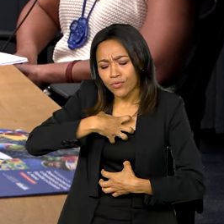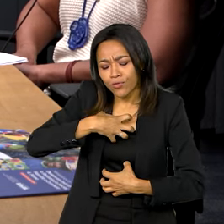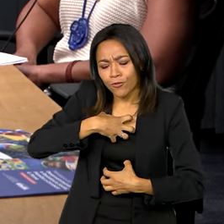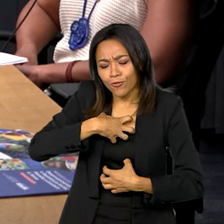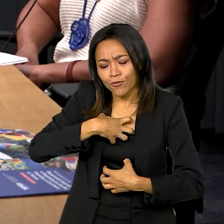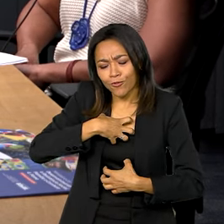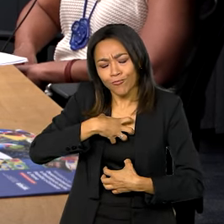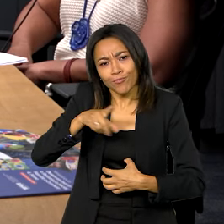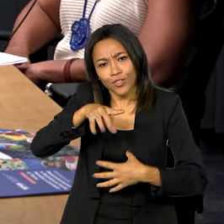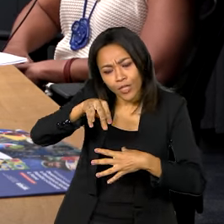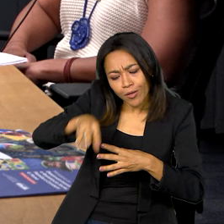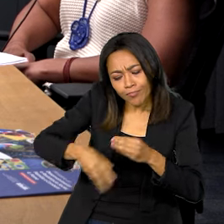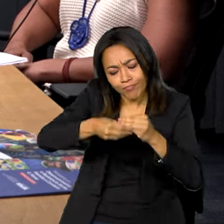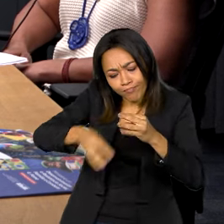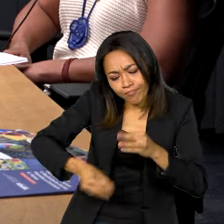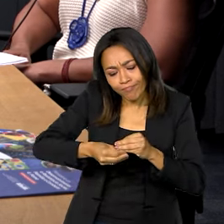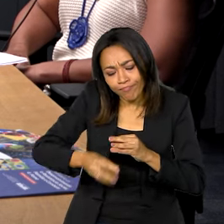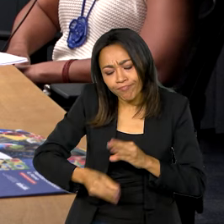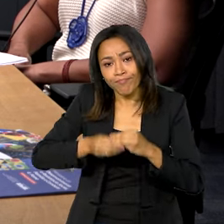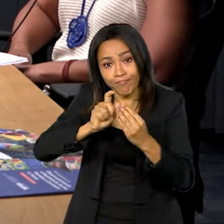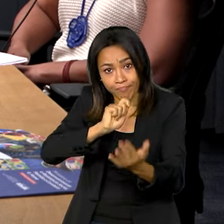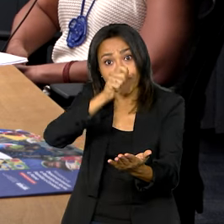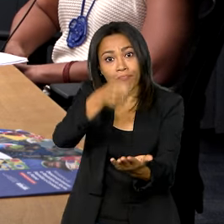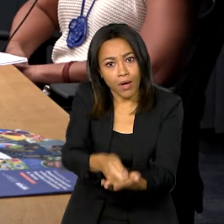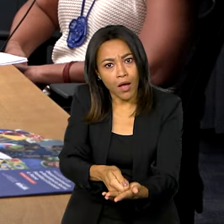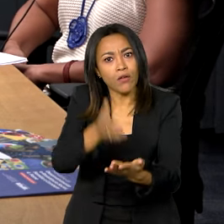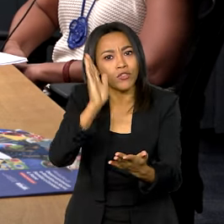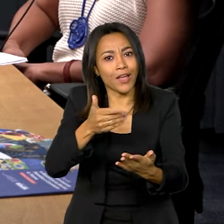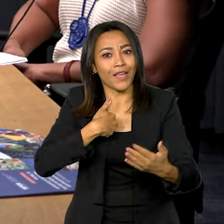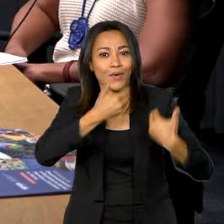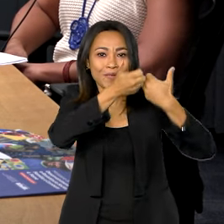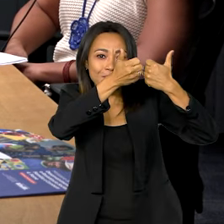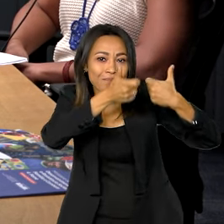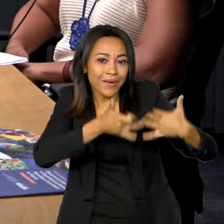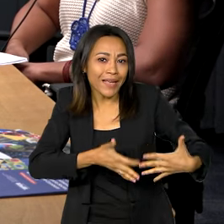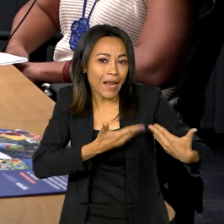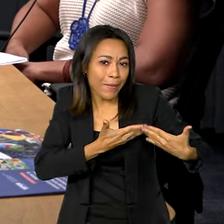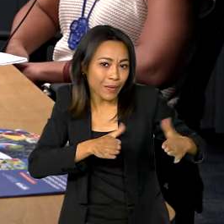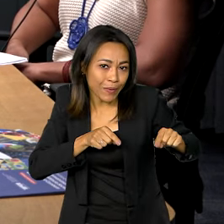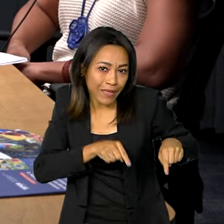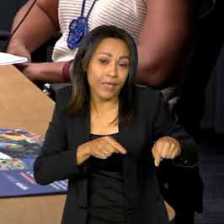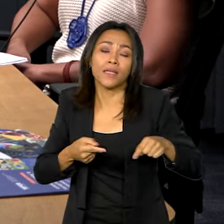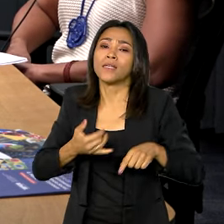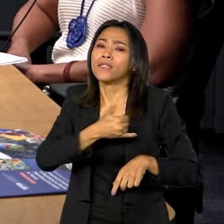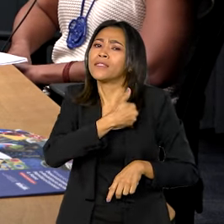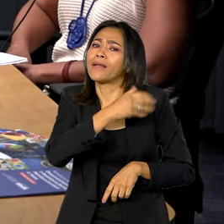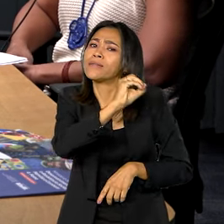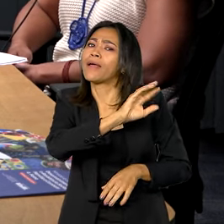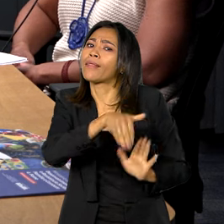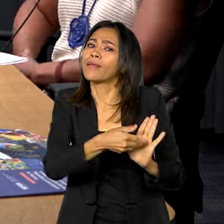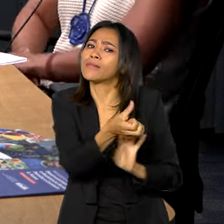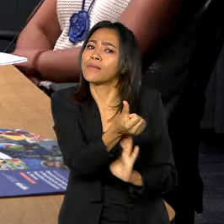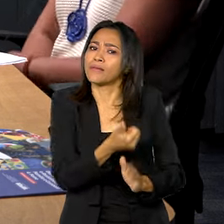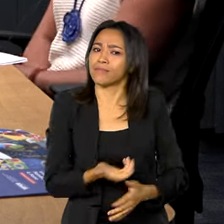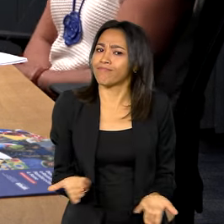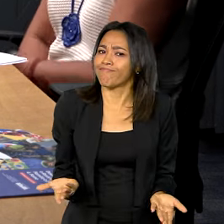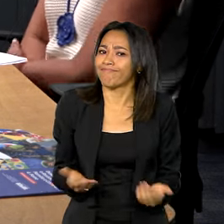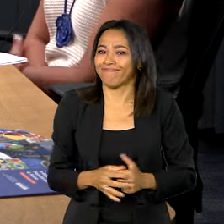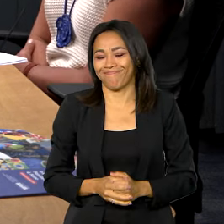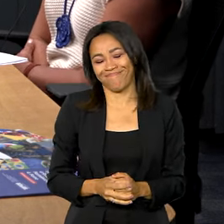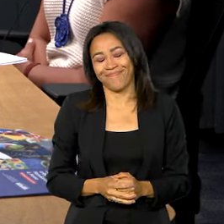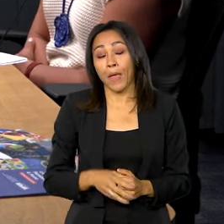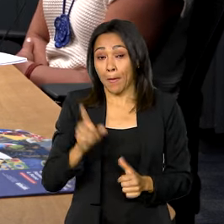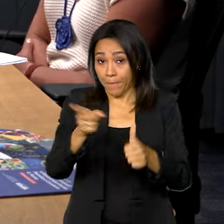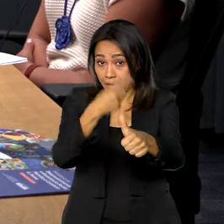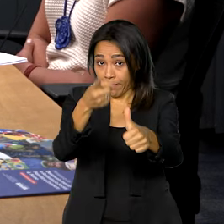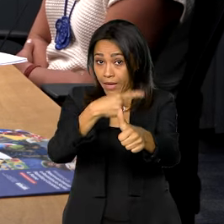necessidade de um benefício adicional pago como eu falei no na abertura do programa As crianças de 0 a 6 anos bem